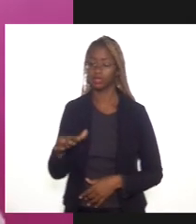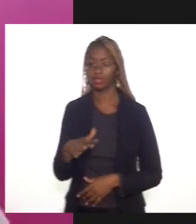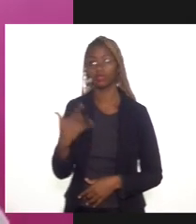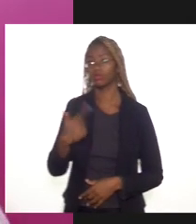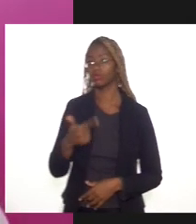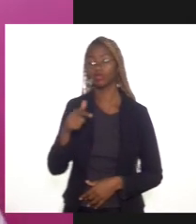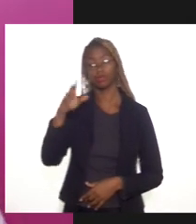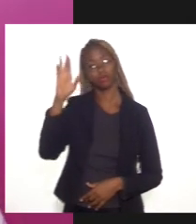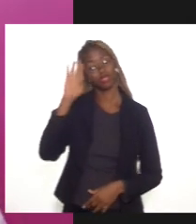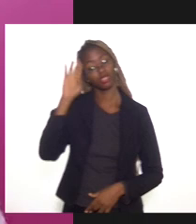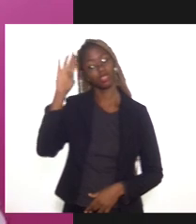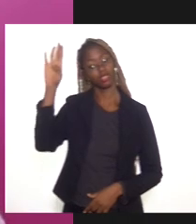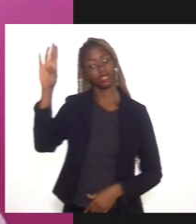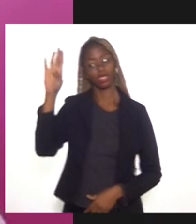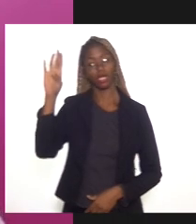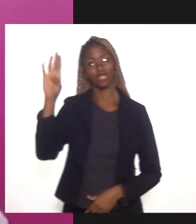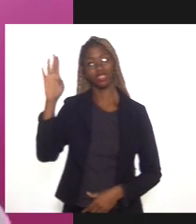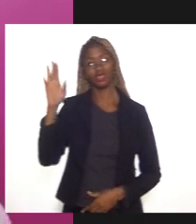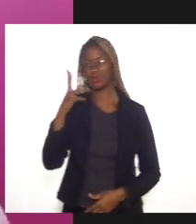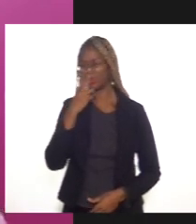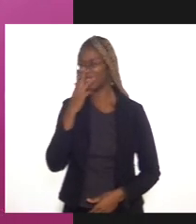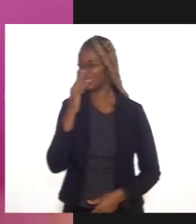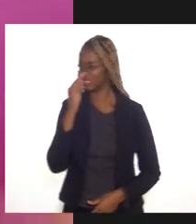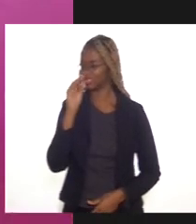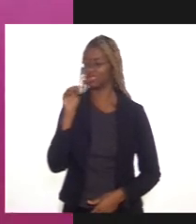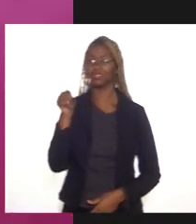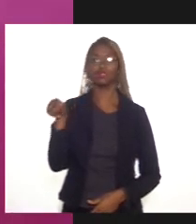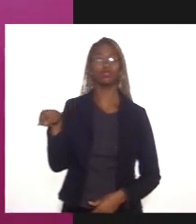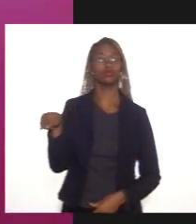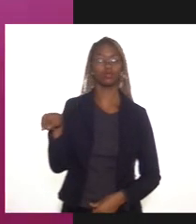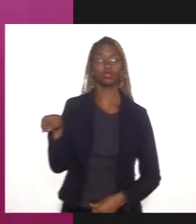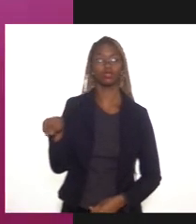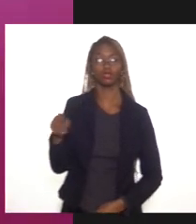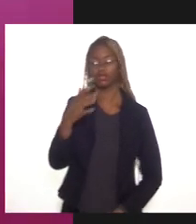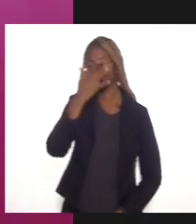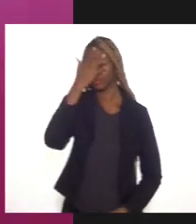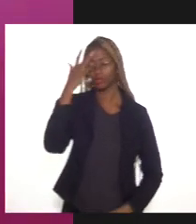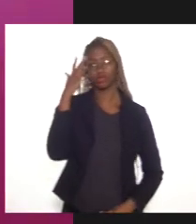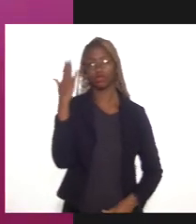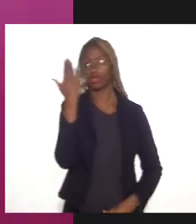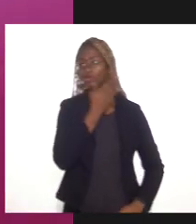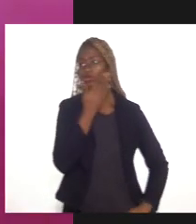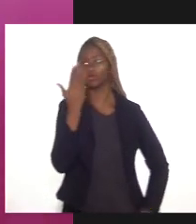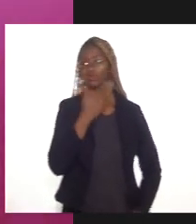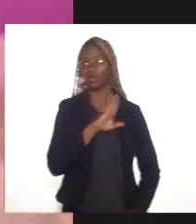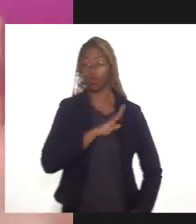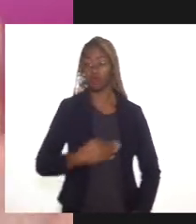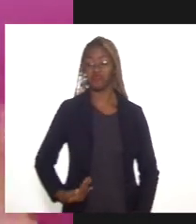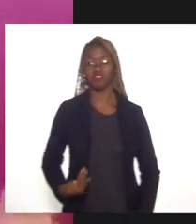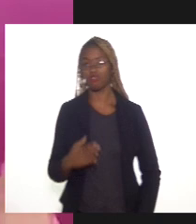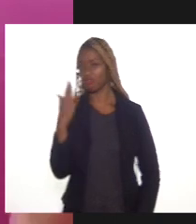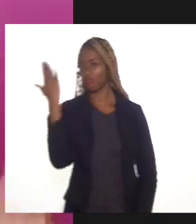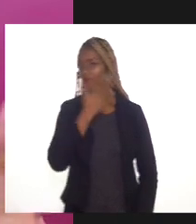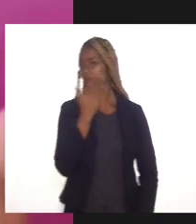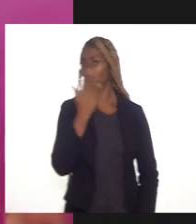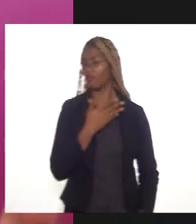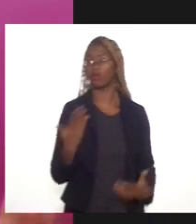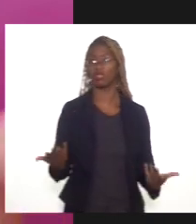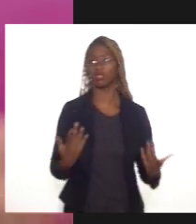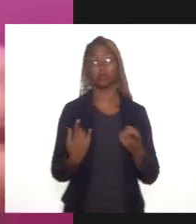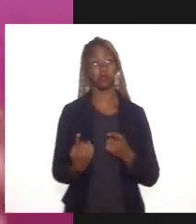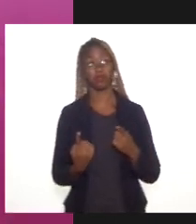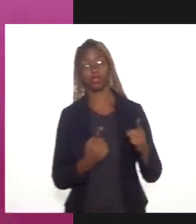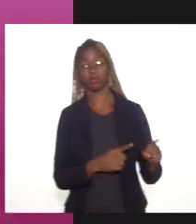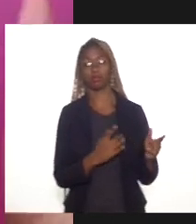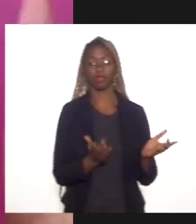priorizada. não está sendo vista pelo governo. Não só o enfrentamento à pobreza,